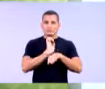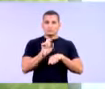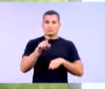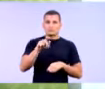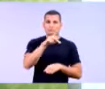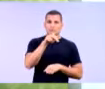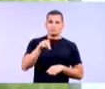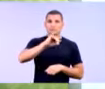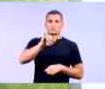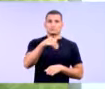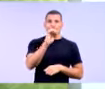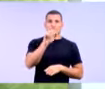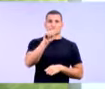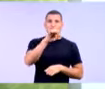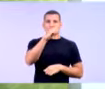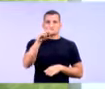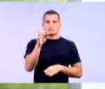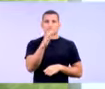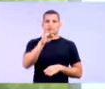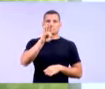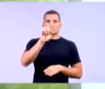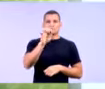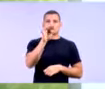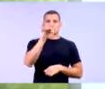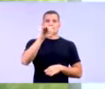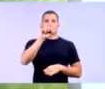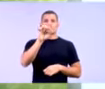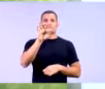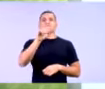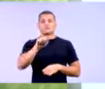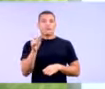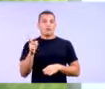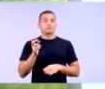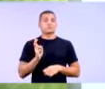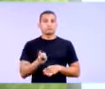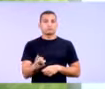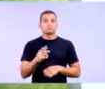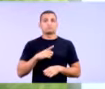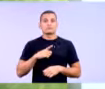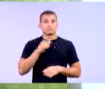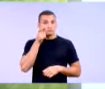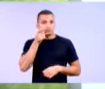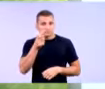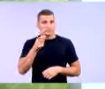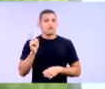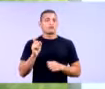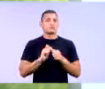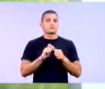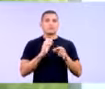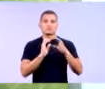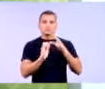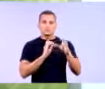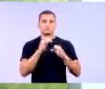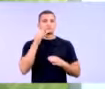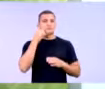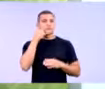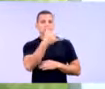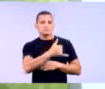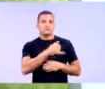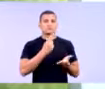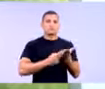João Batista Teixeira, que sempre está atento, né? Ele faz essa comunicação com as empresas,